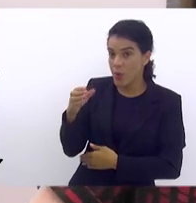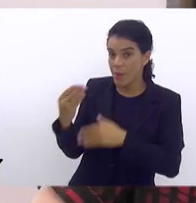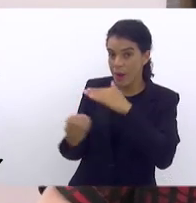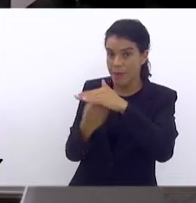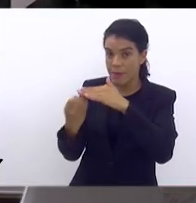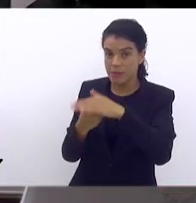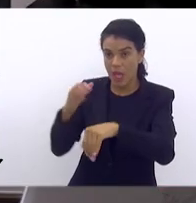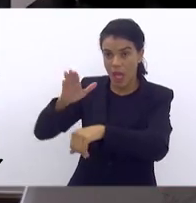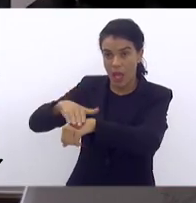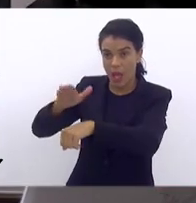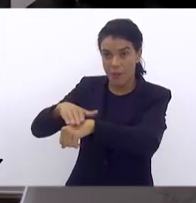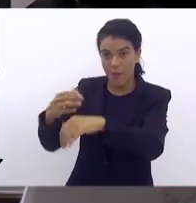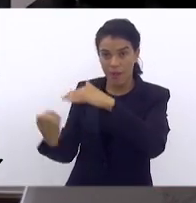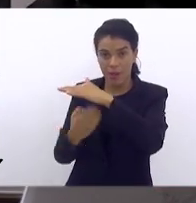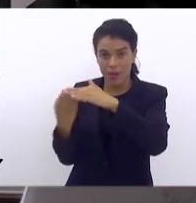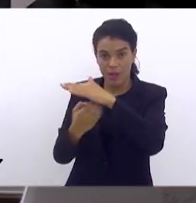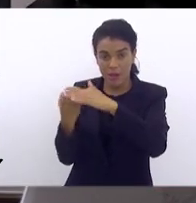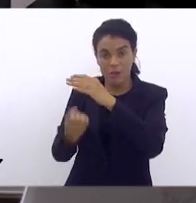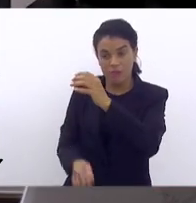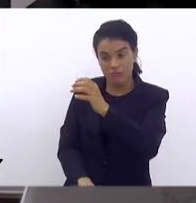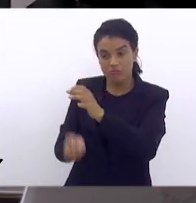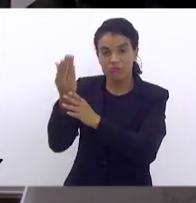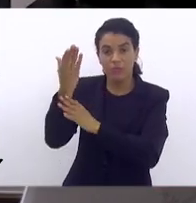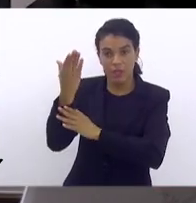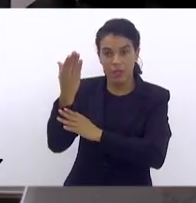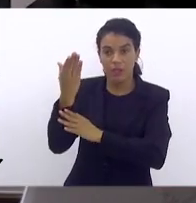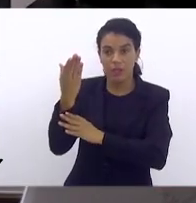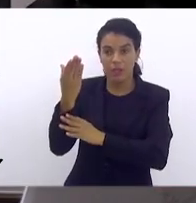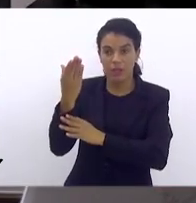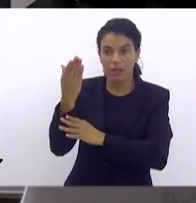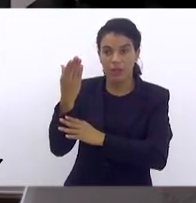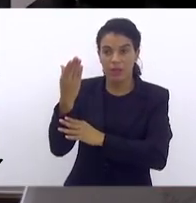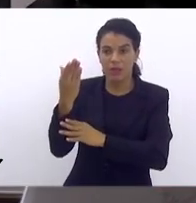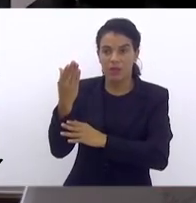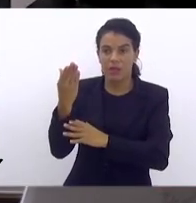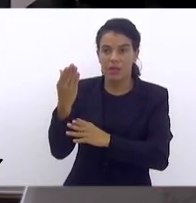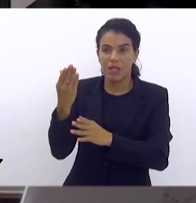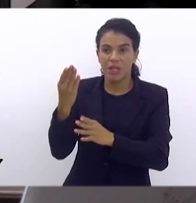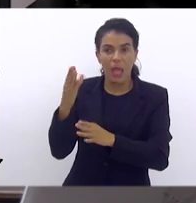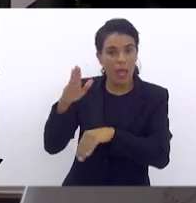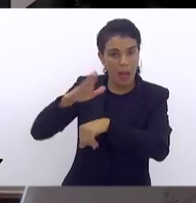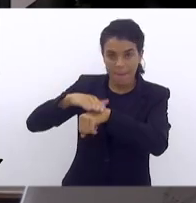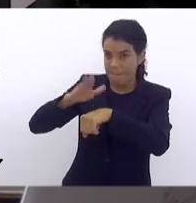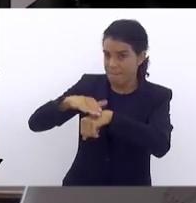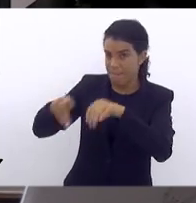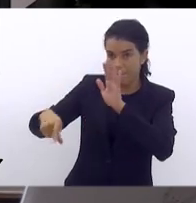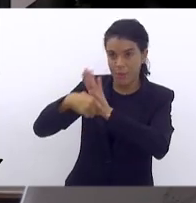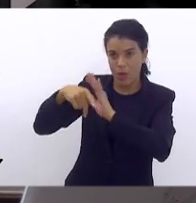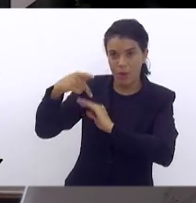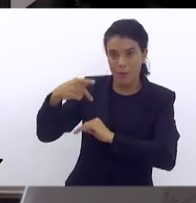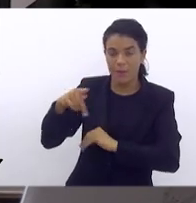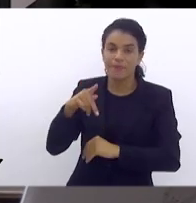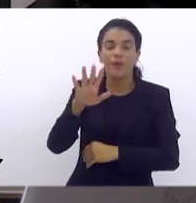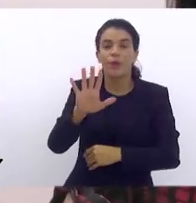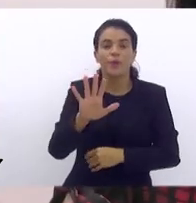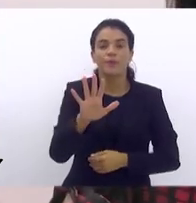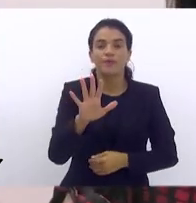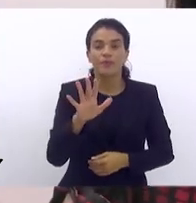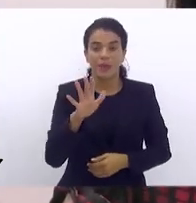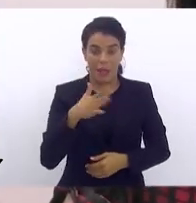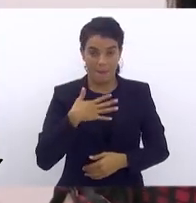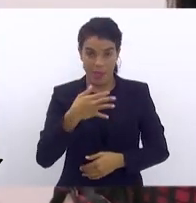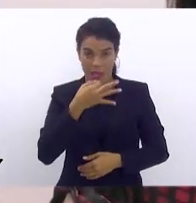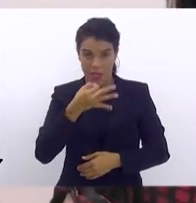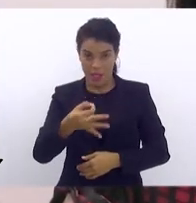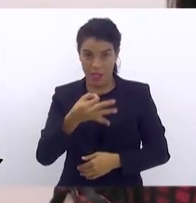não foi a própria Amazon que desenvolveu cara não era da própria amazon É o seguinte na